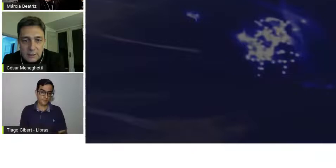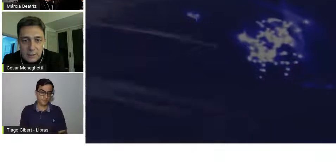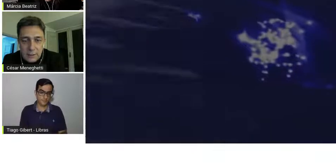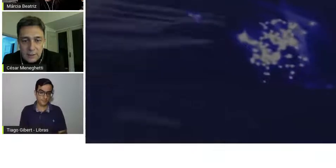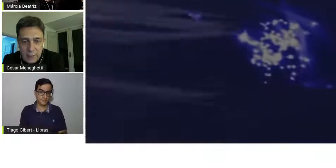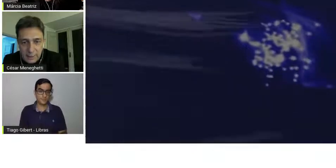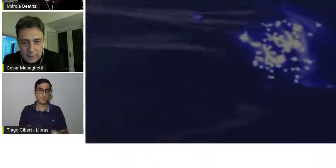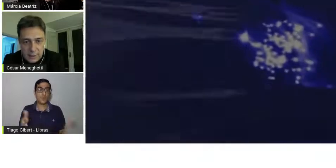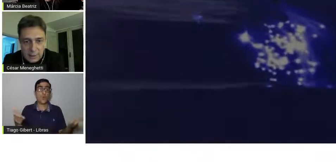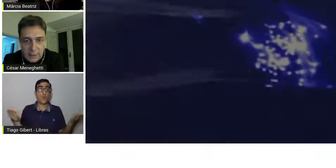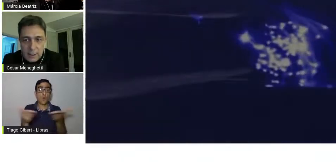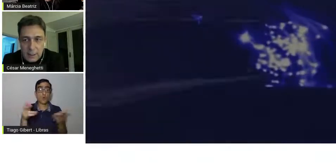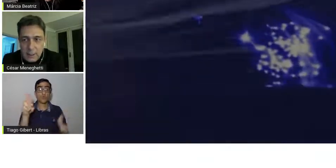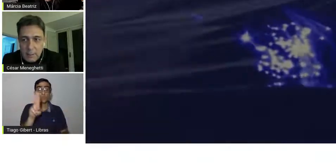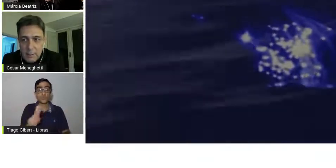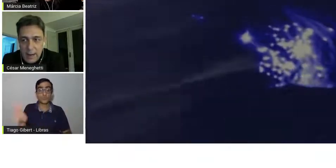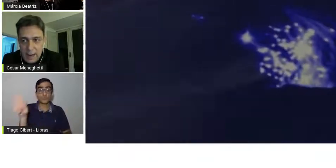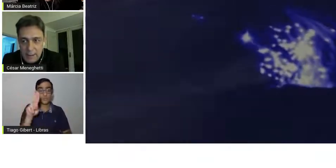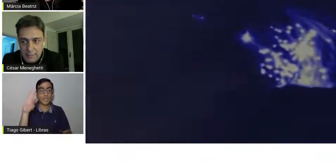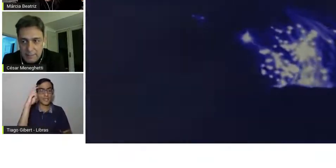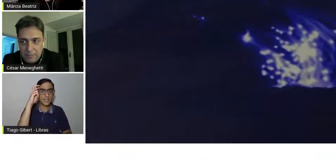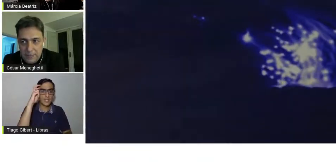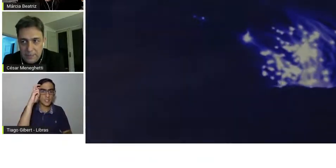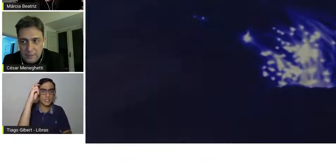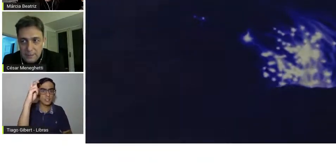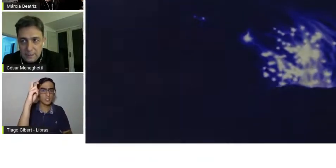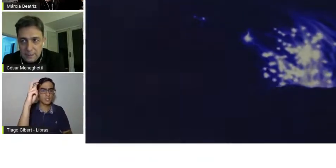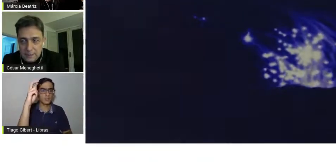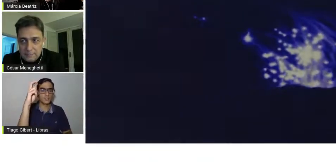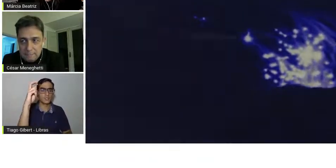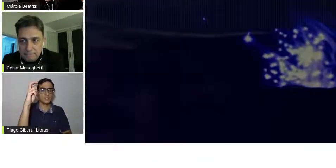utilizar a nossa inteligência para